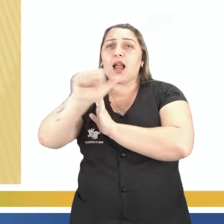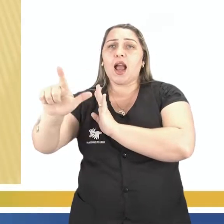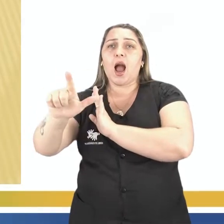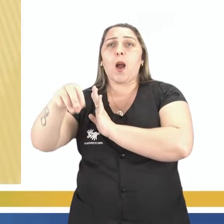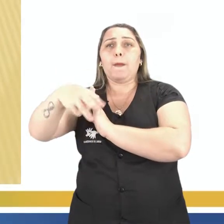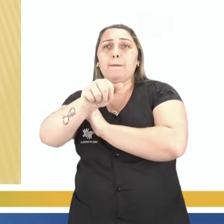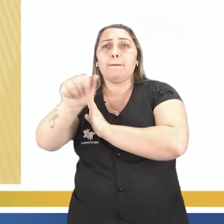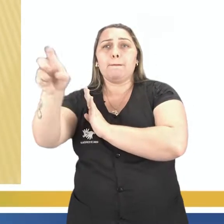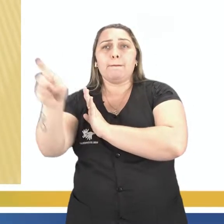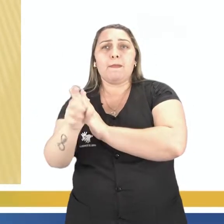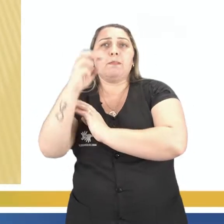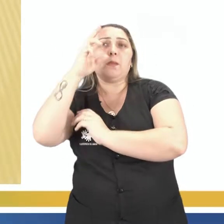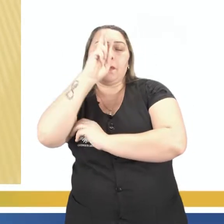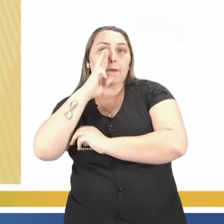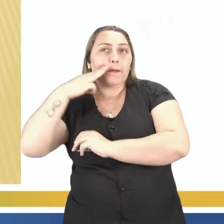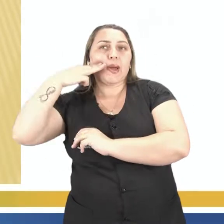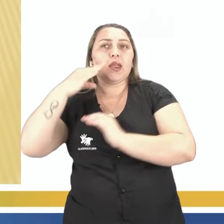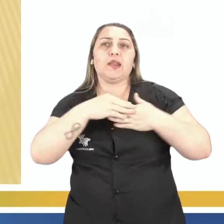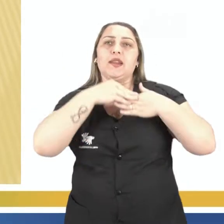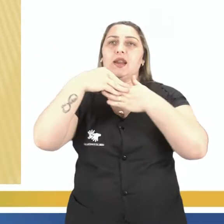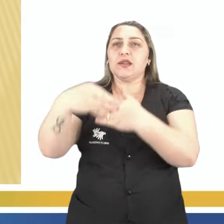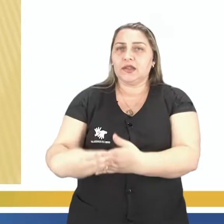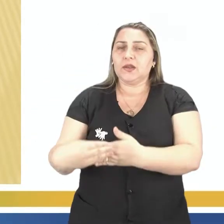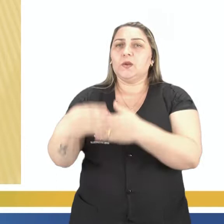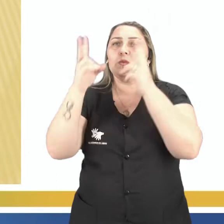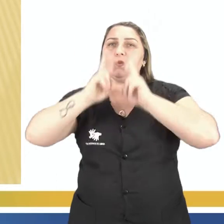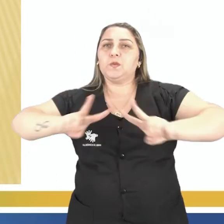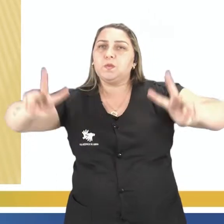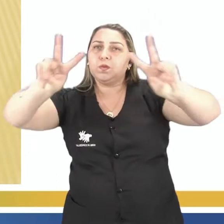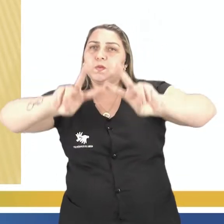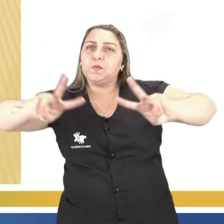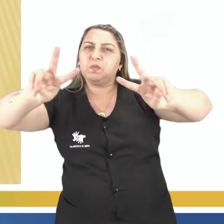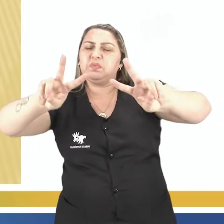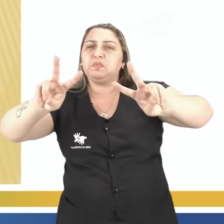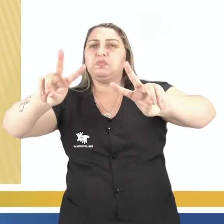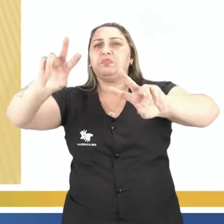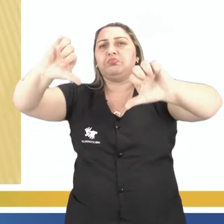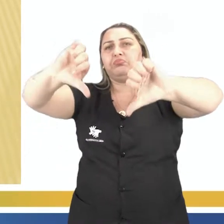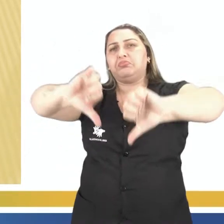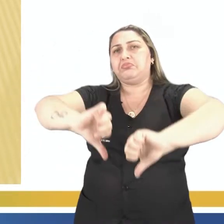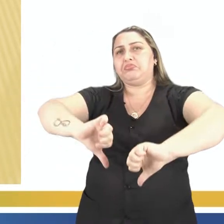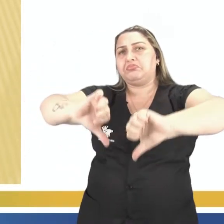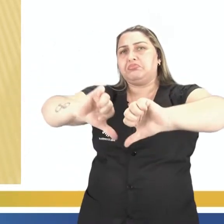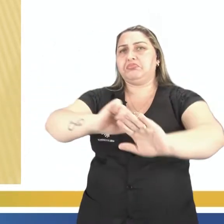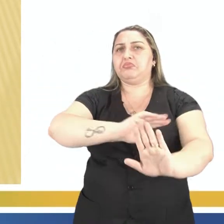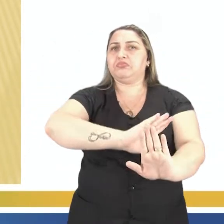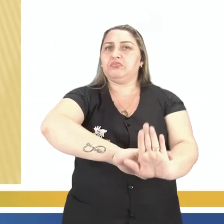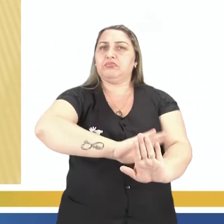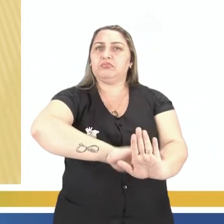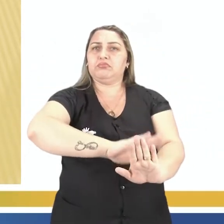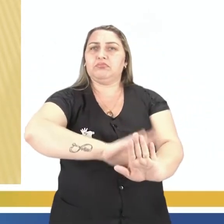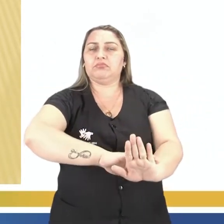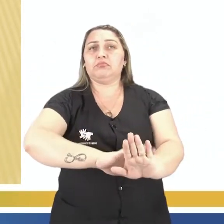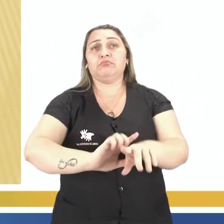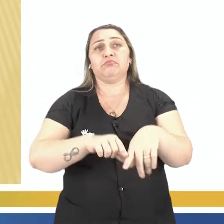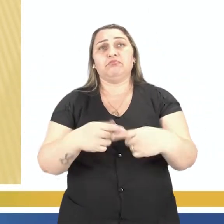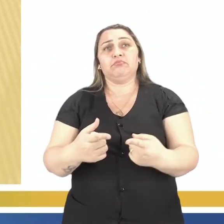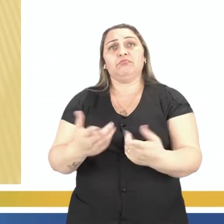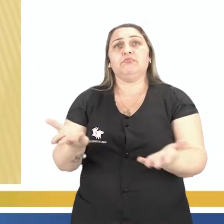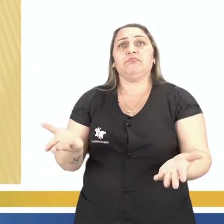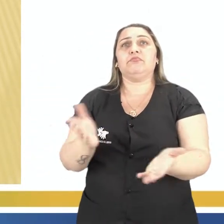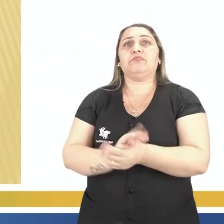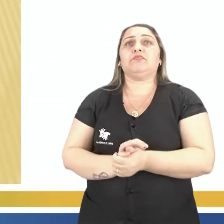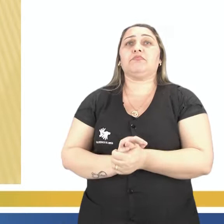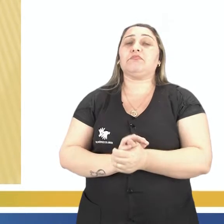Marx. Então, ele vai trazer uma visão negativa da ideologia. Então, segundo